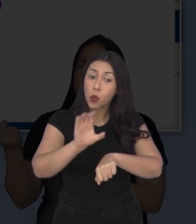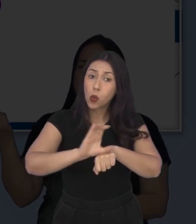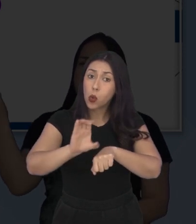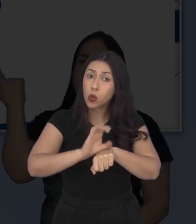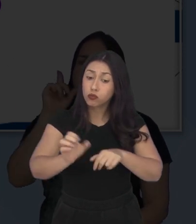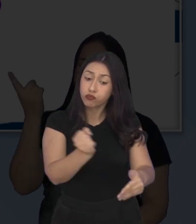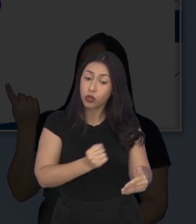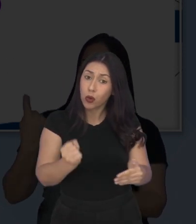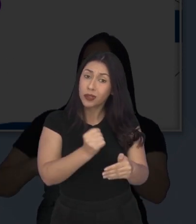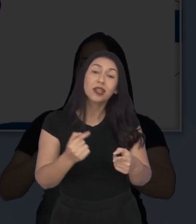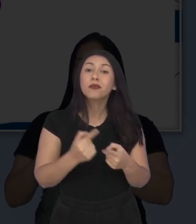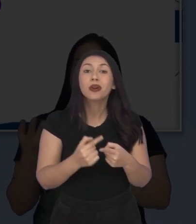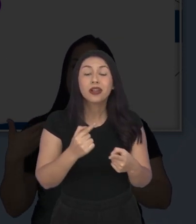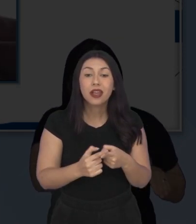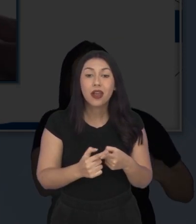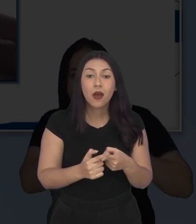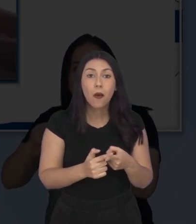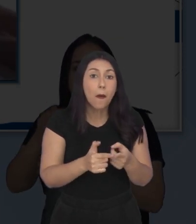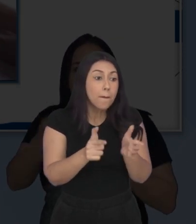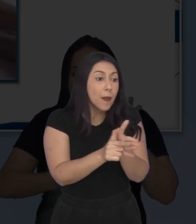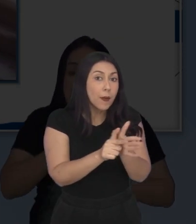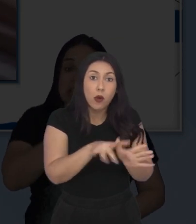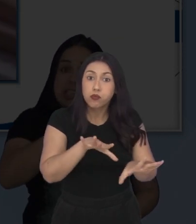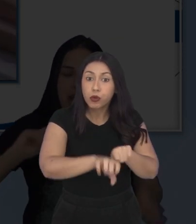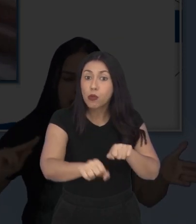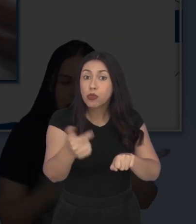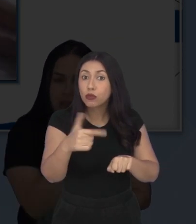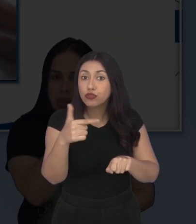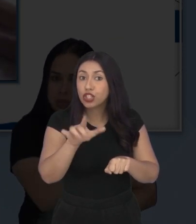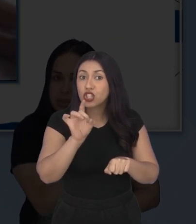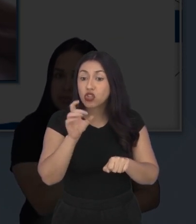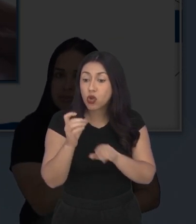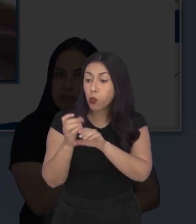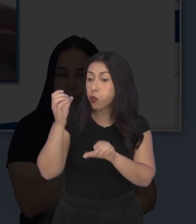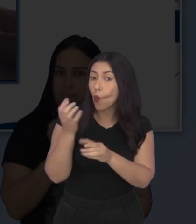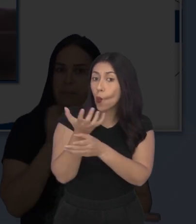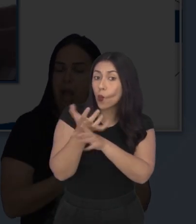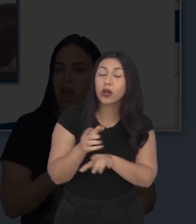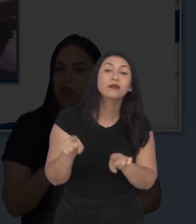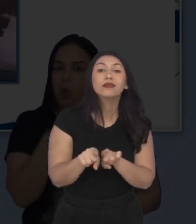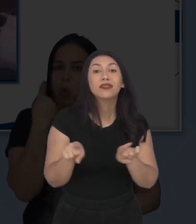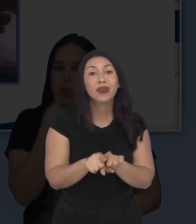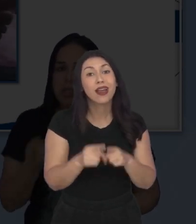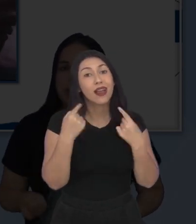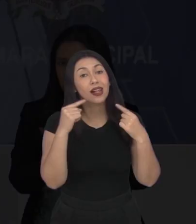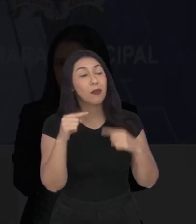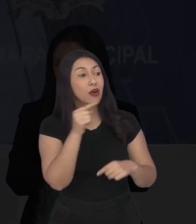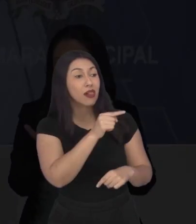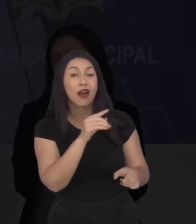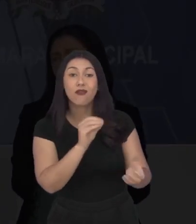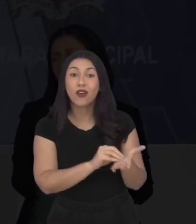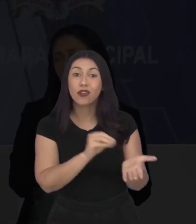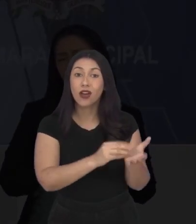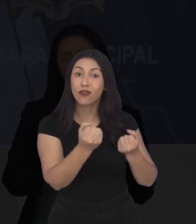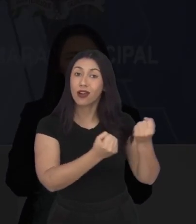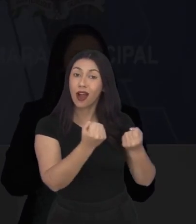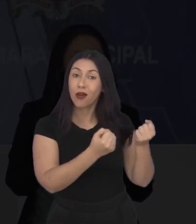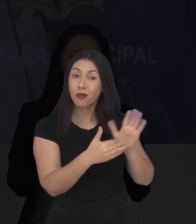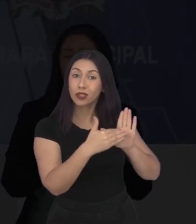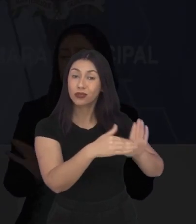garganta, tosse. Essa é uma característica das viroses que acometem as vias respiratórias e, em geral,